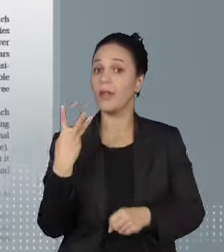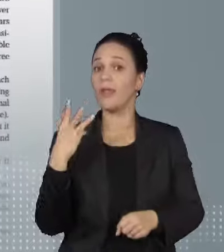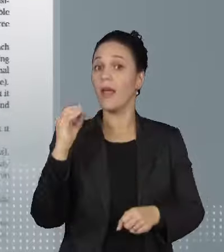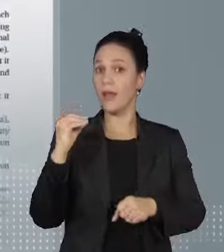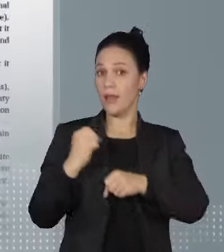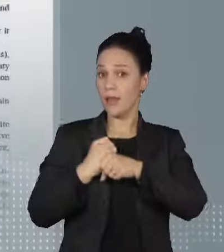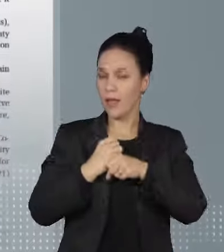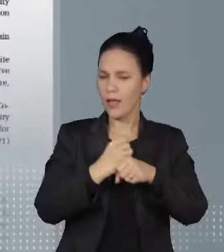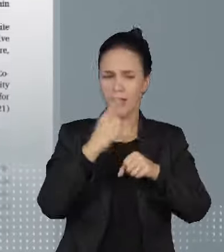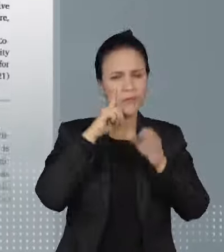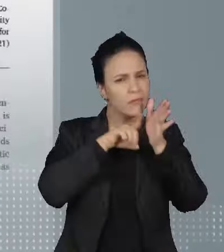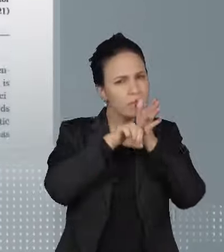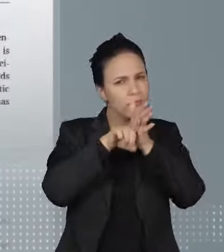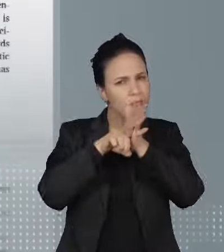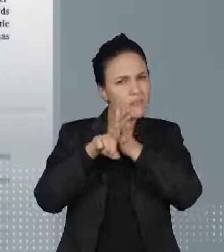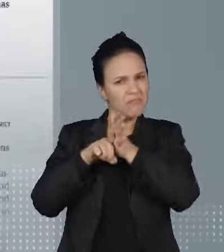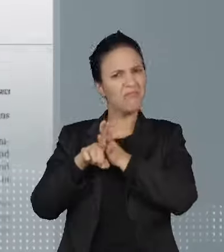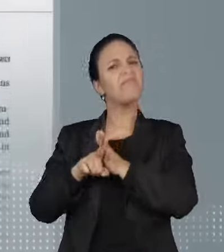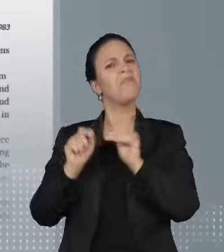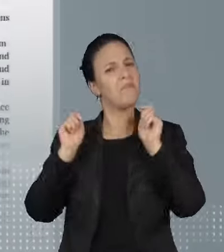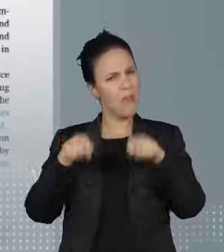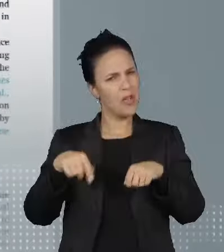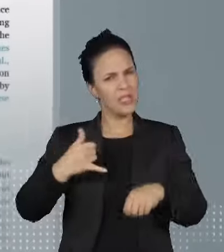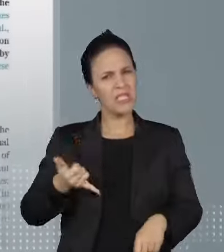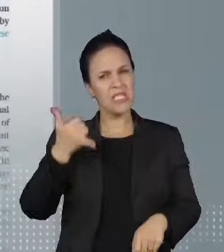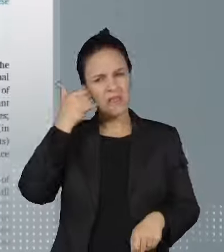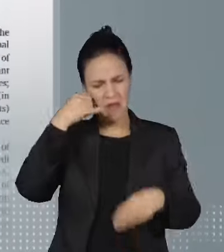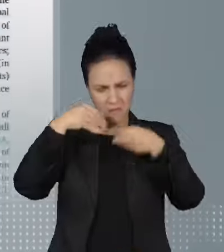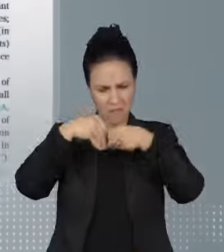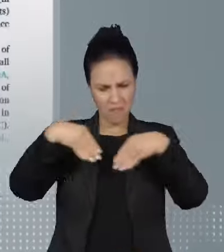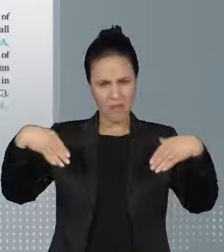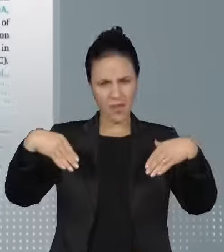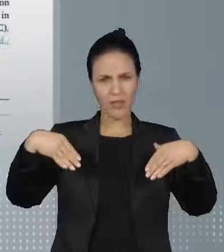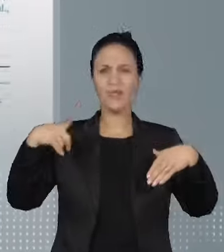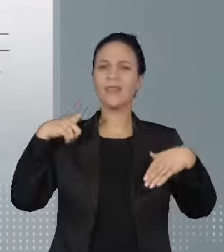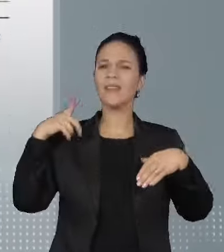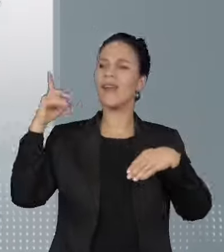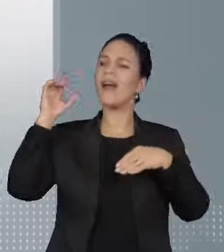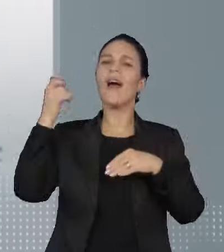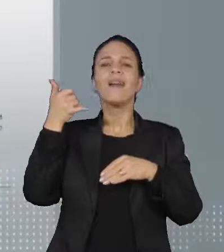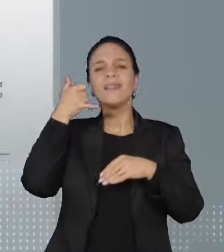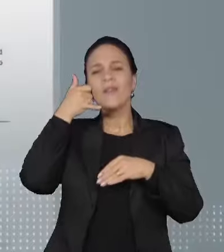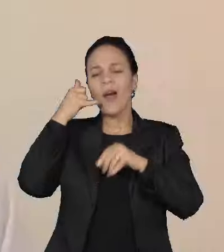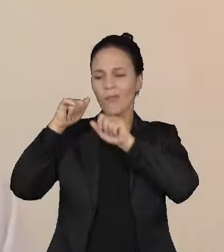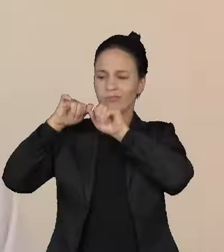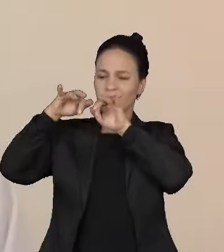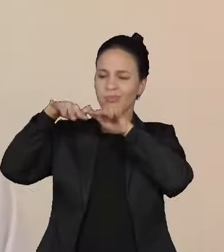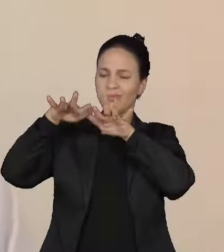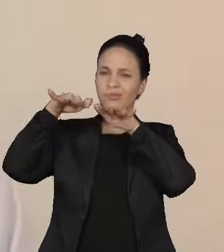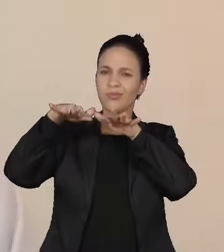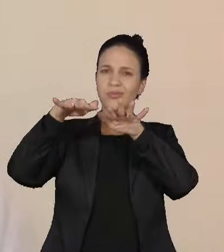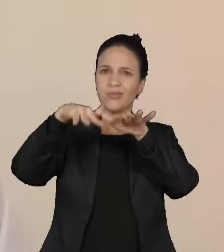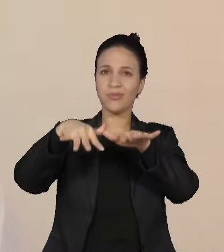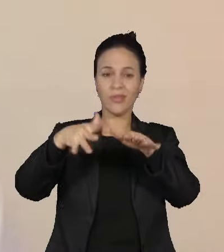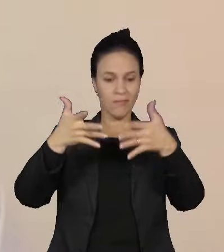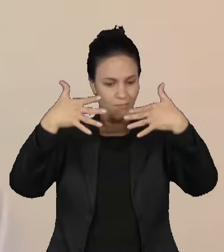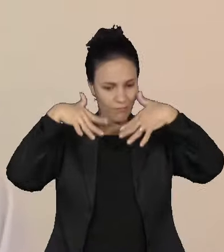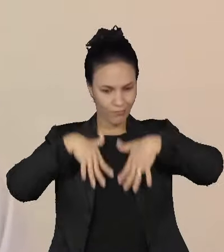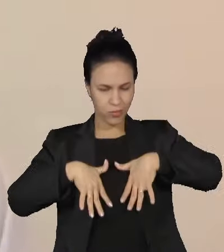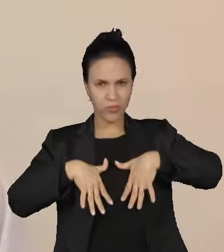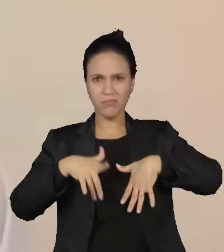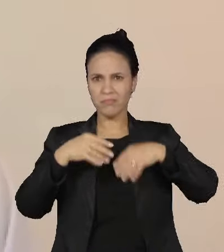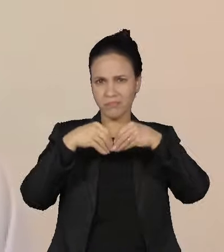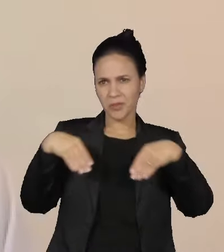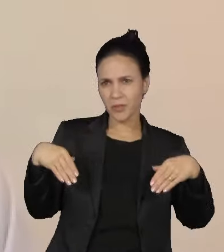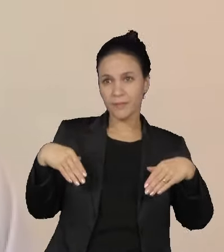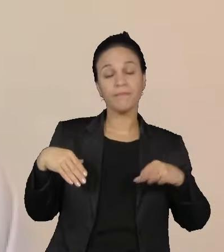que investigaram os potenciais efeitos à saúde da exposição às ondas de radiofrequência. Não é uma afirmação que a gente